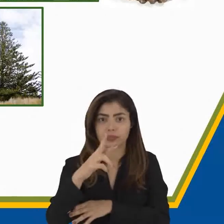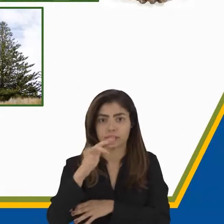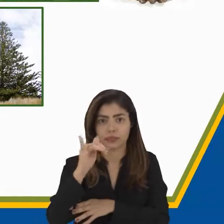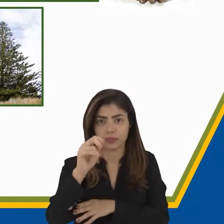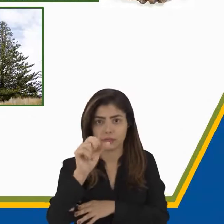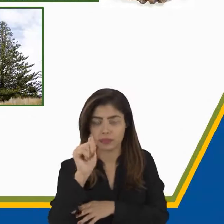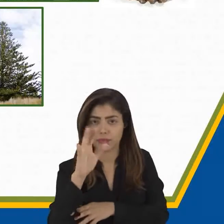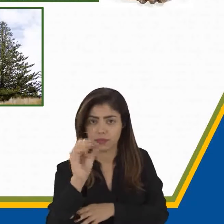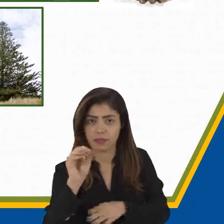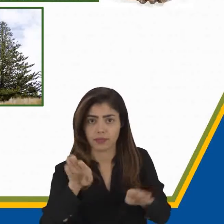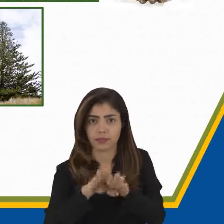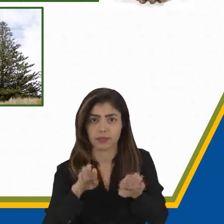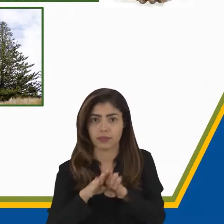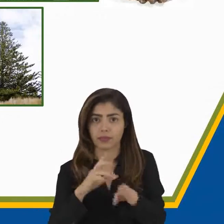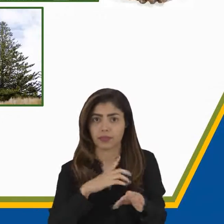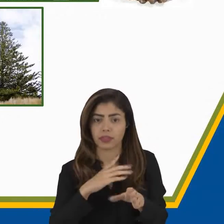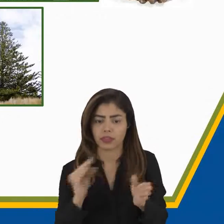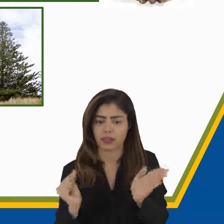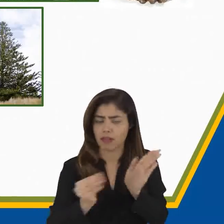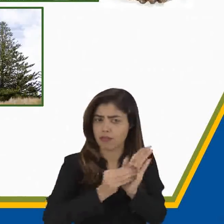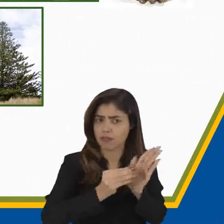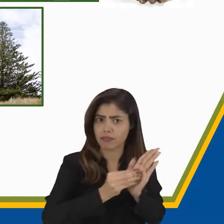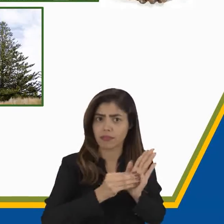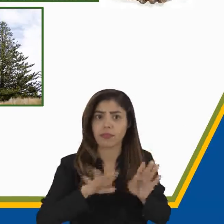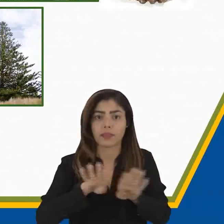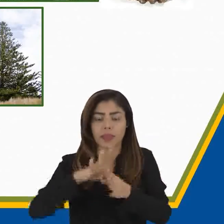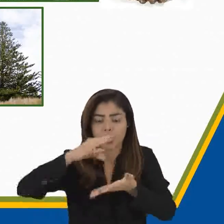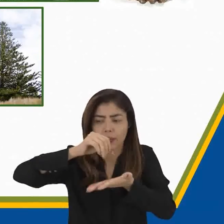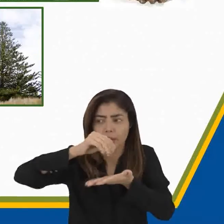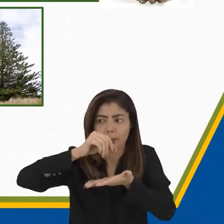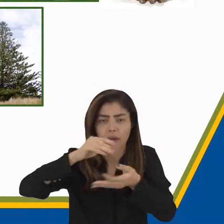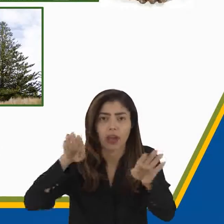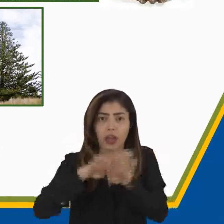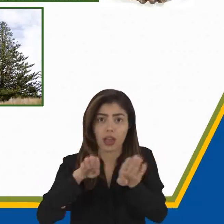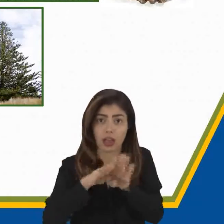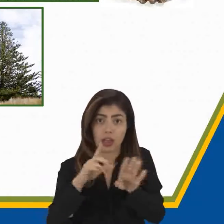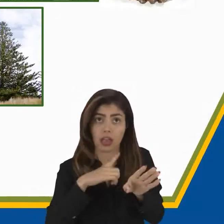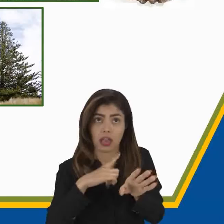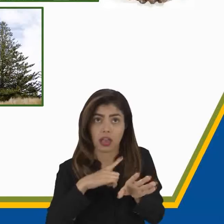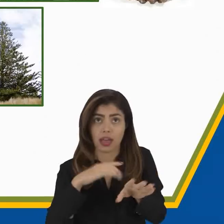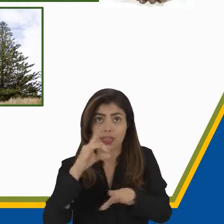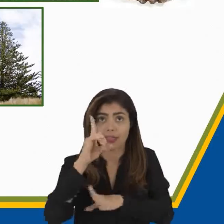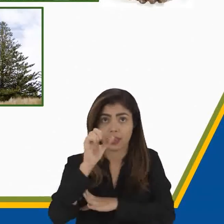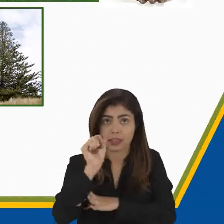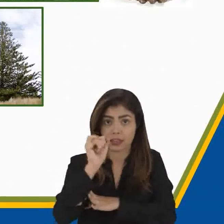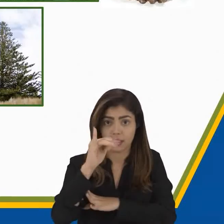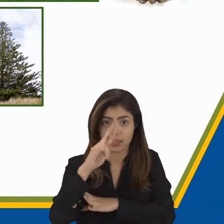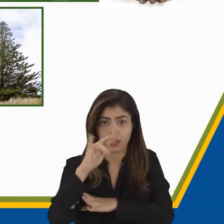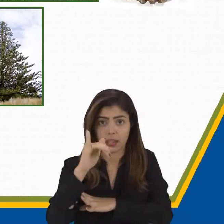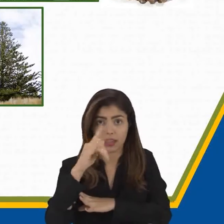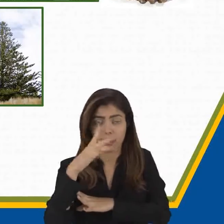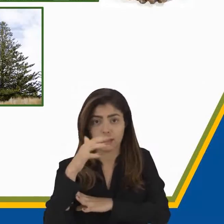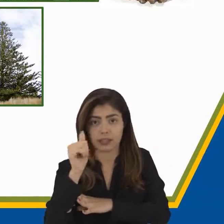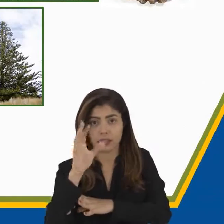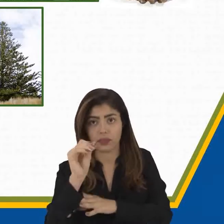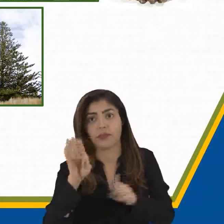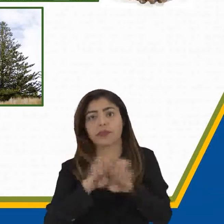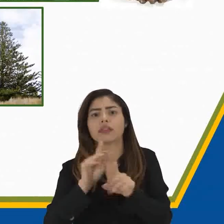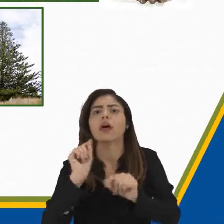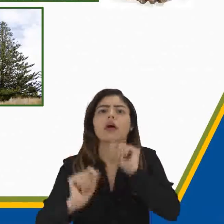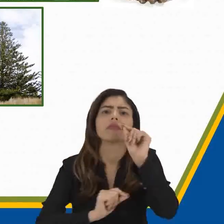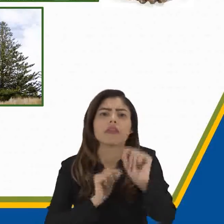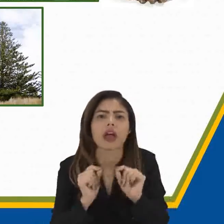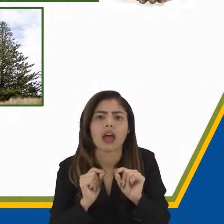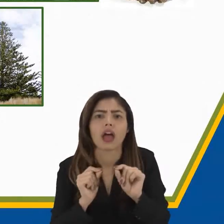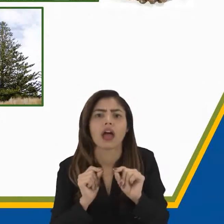fica protegido na semente, que possui reservas nutritivas e uma proteção contra a desidratação. Ou seja, isso aí é relacionado